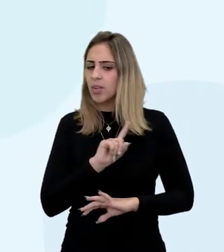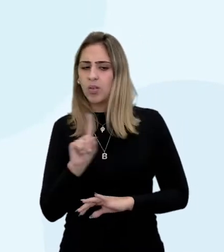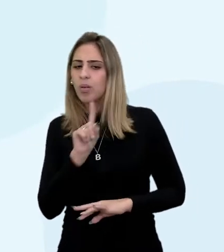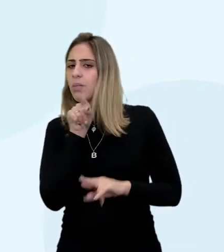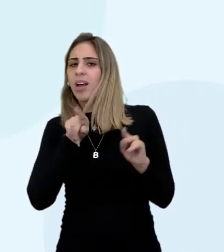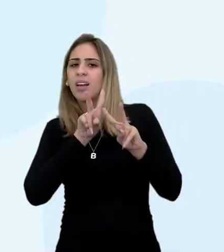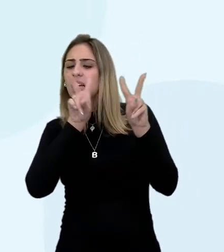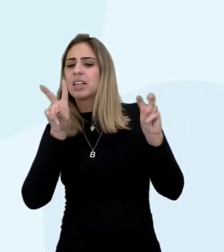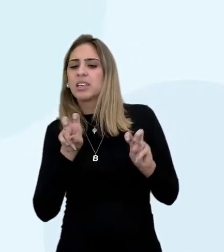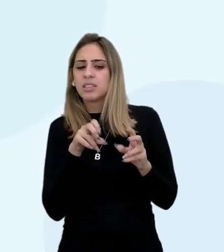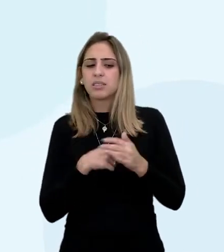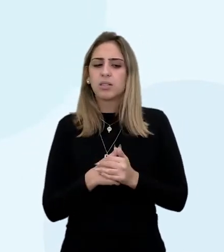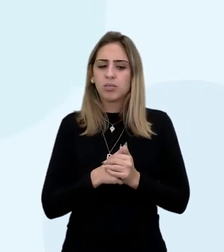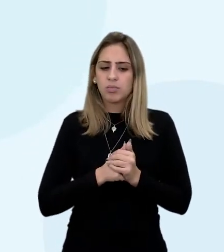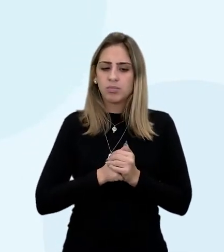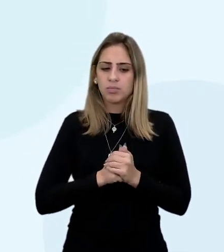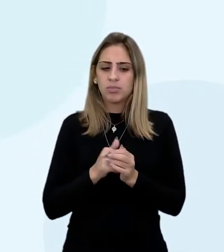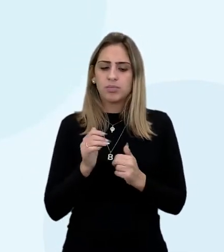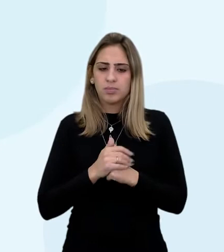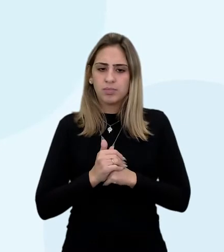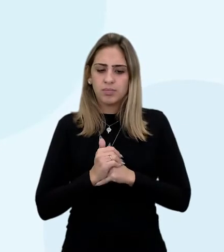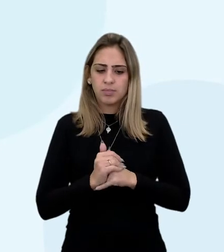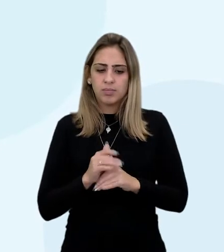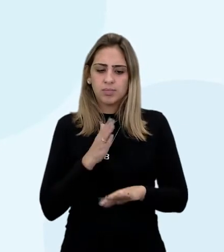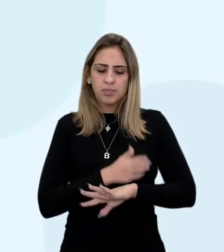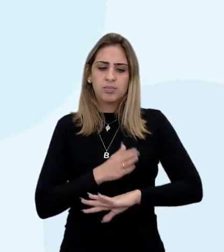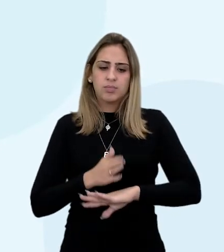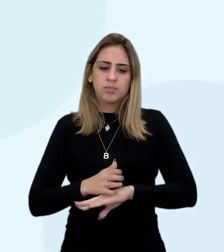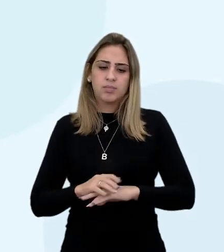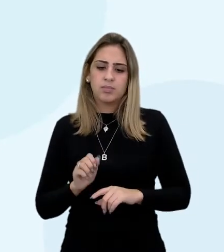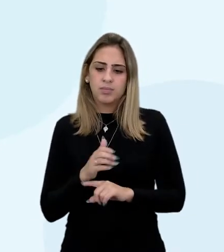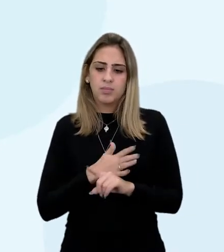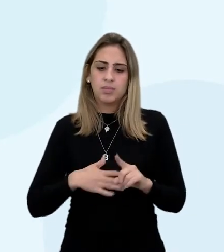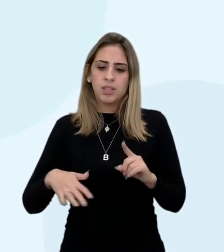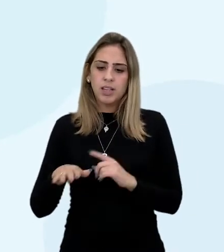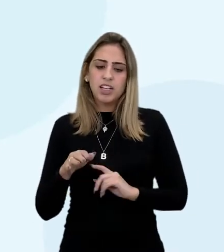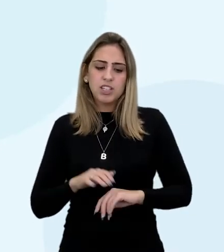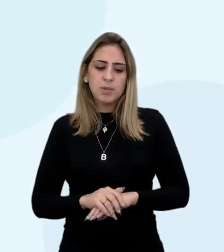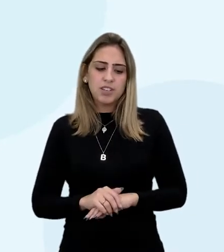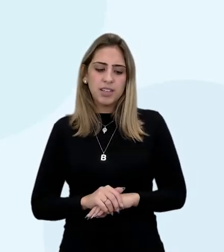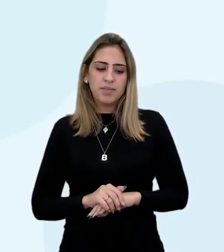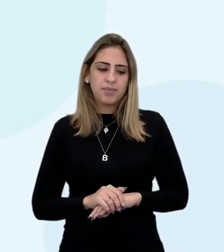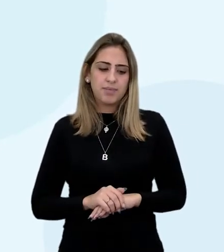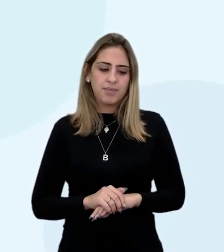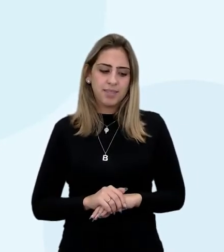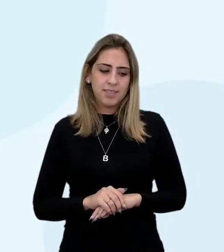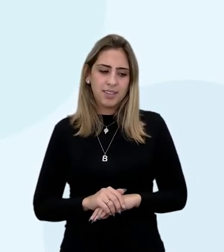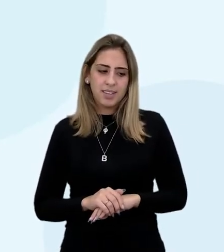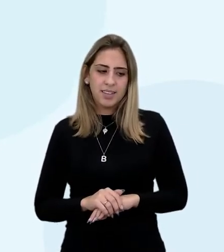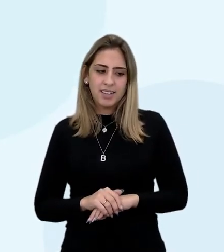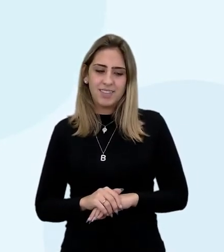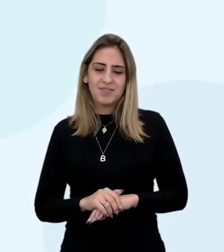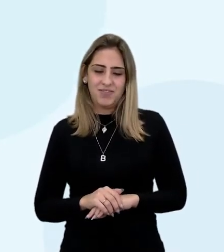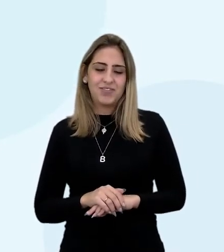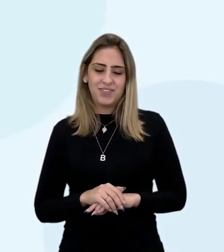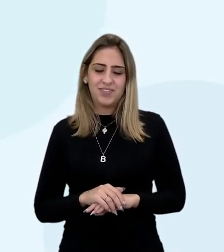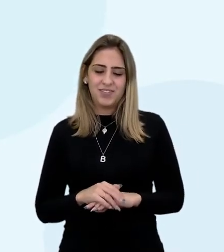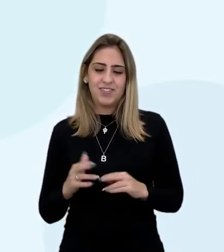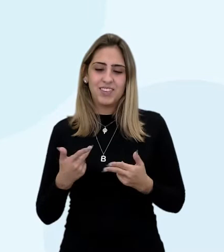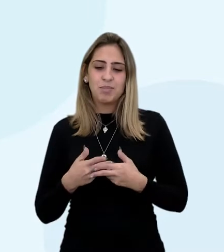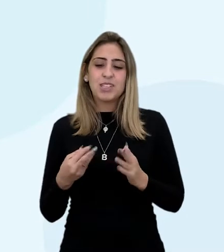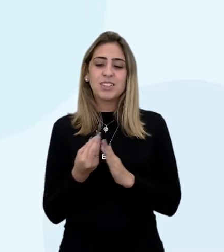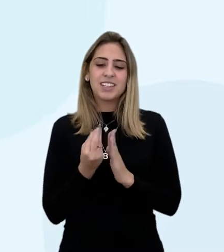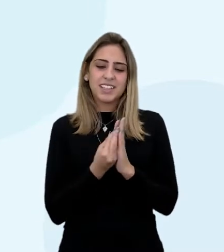uma questão da classe social ou tantas outras coisas, é que eles trouxeram essa